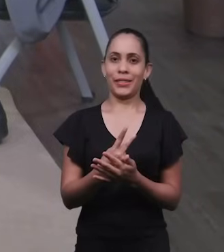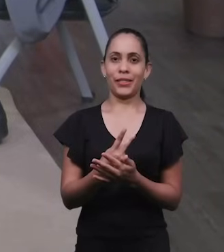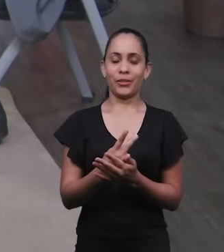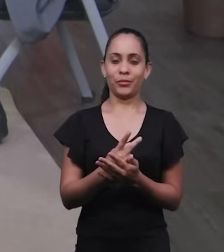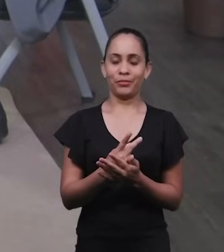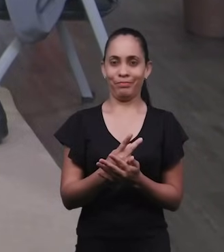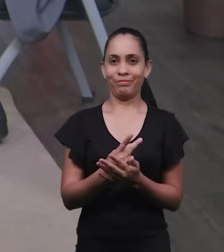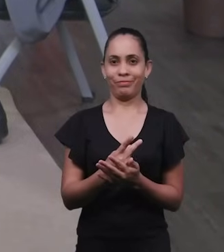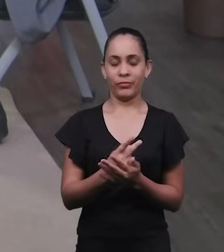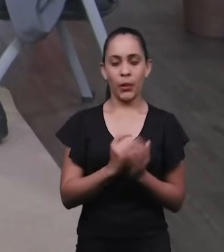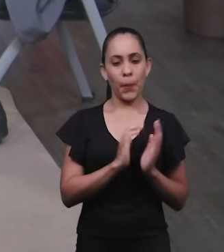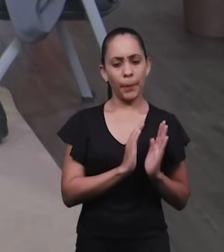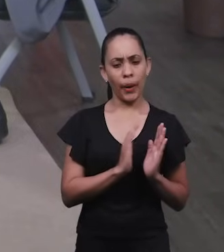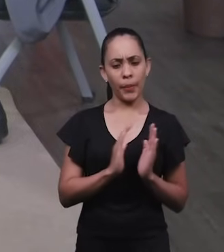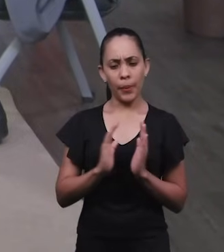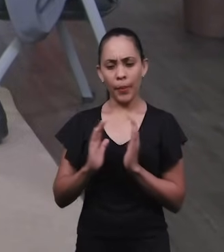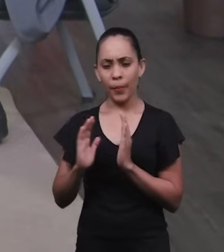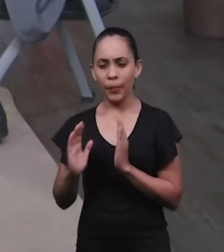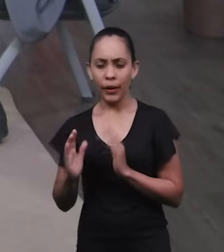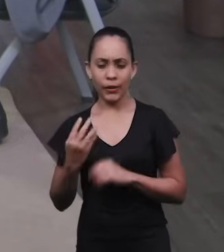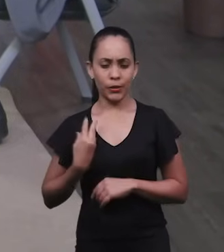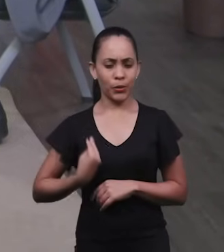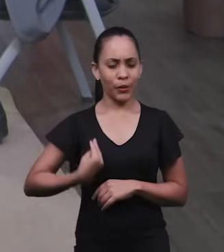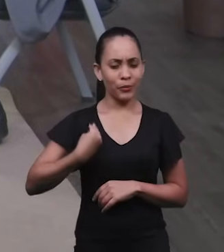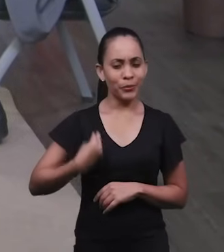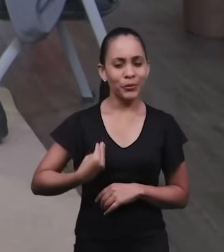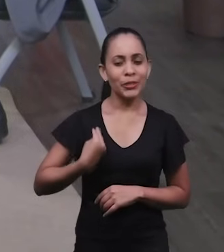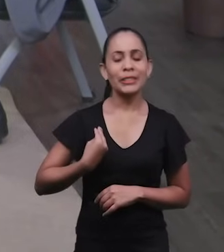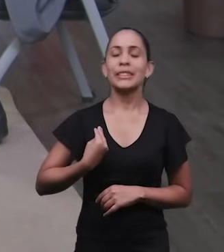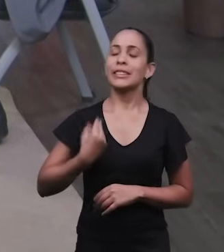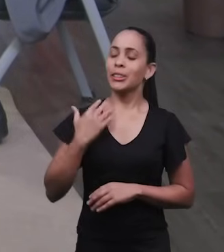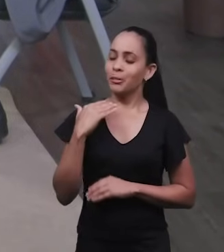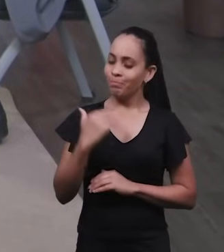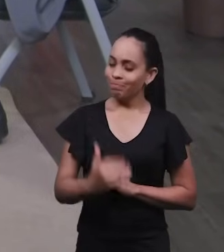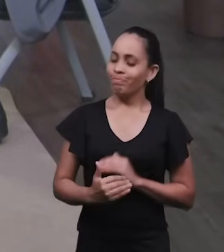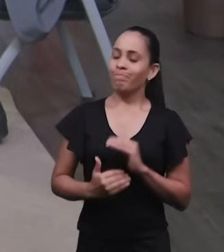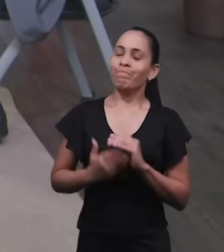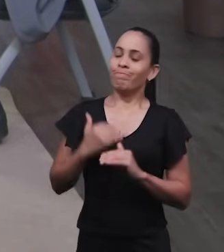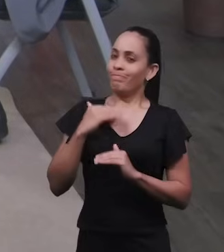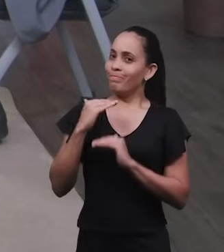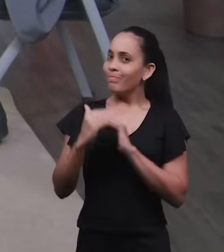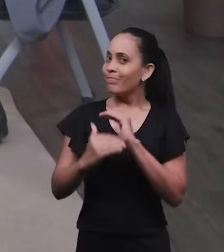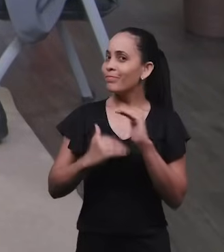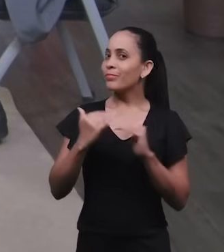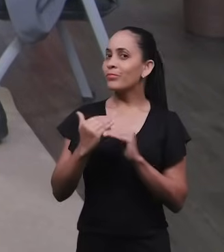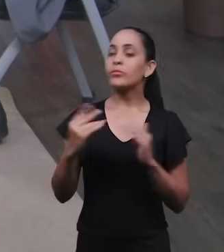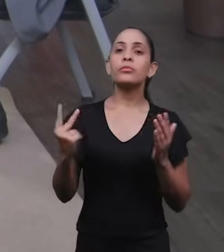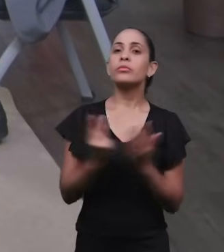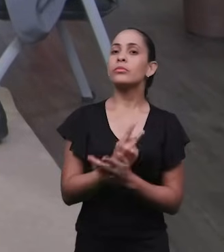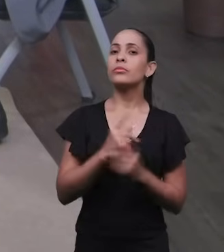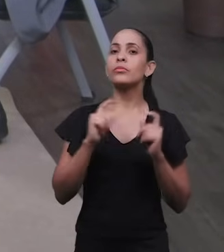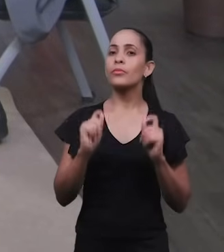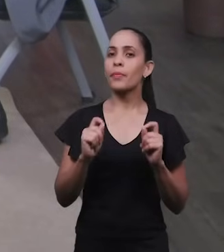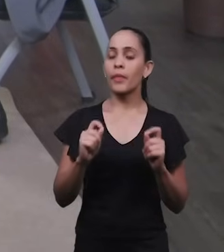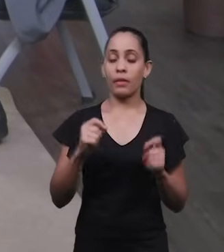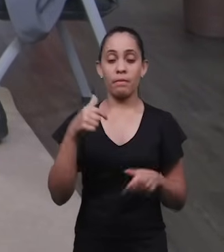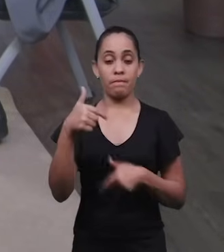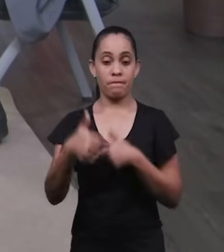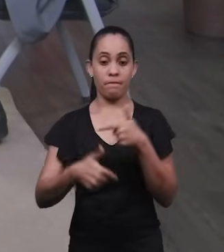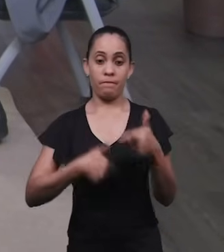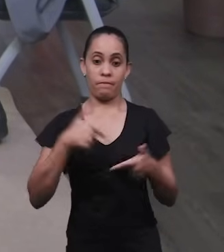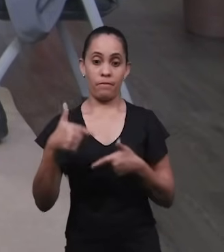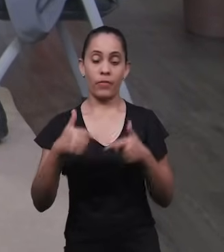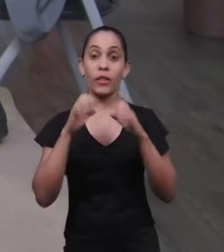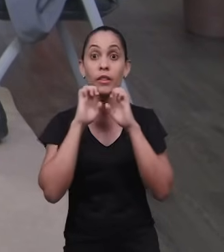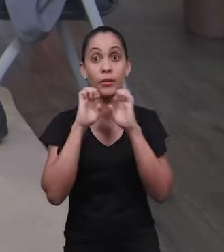no seu devido lugar. Estavam chegando no seu eixo. Né? Isso tudo fruto do resultado de um